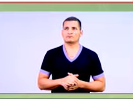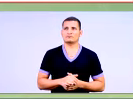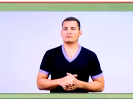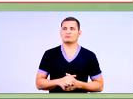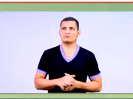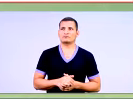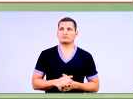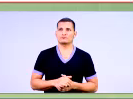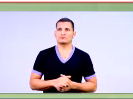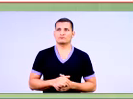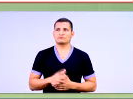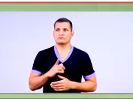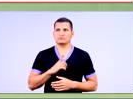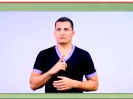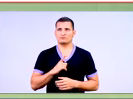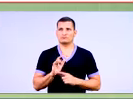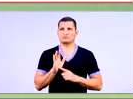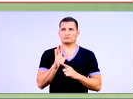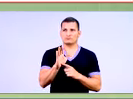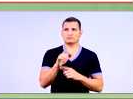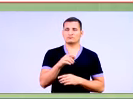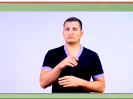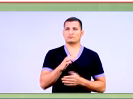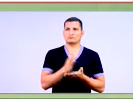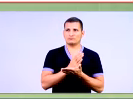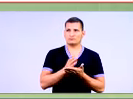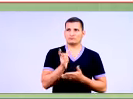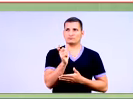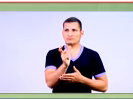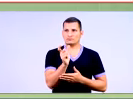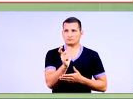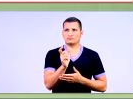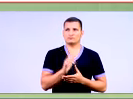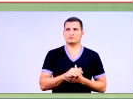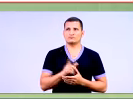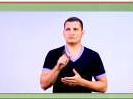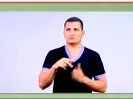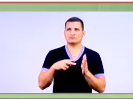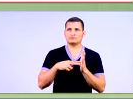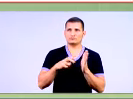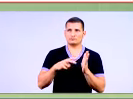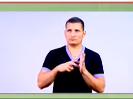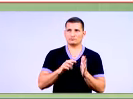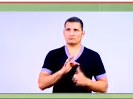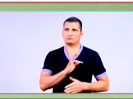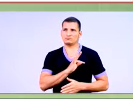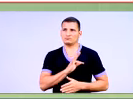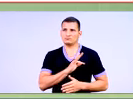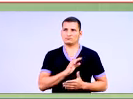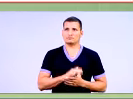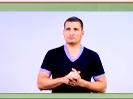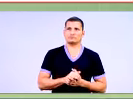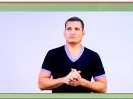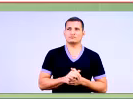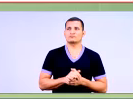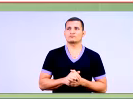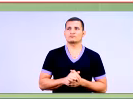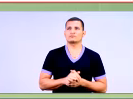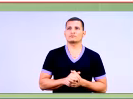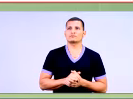aqui mostrando para vocês algumas palavras que são do vocabulário técnico. Information